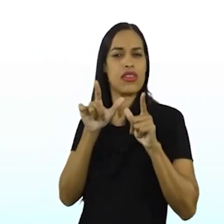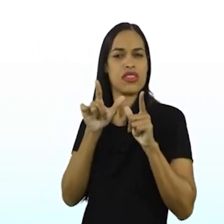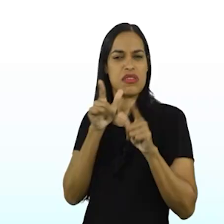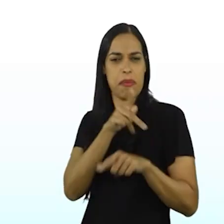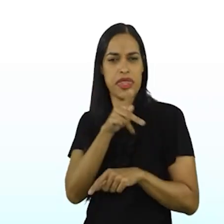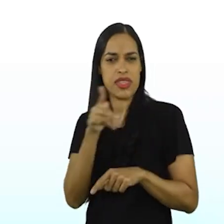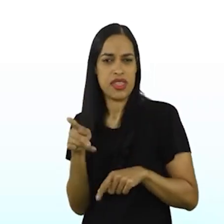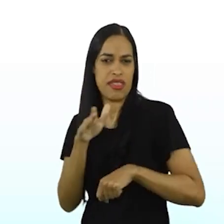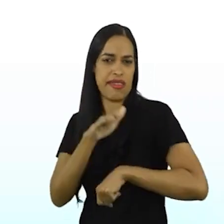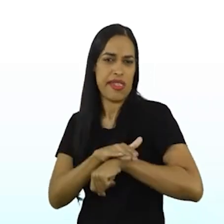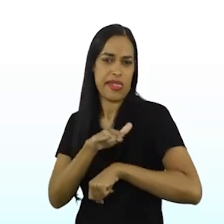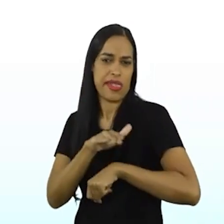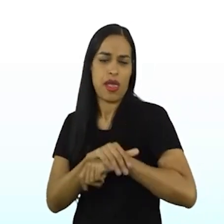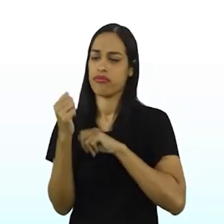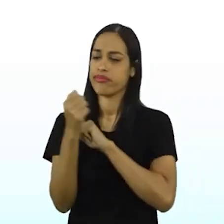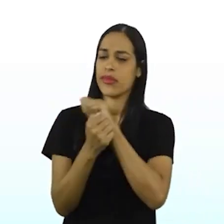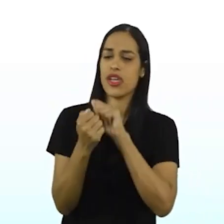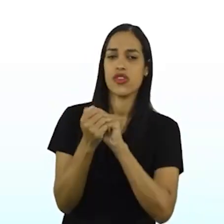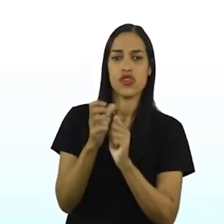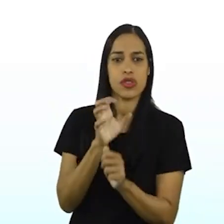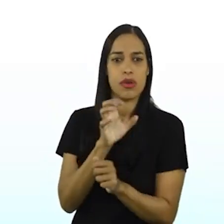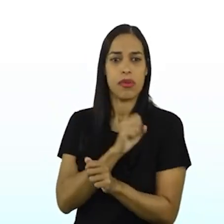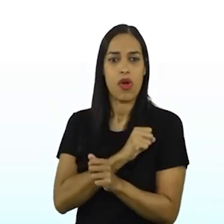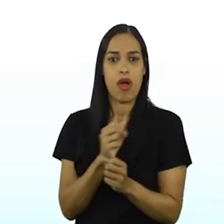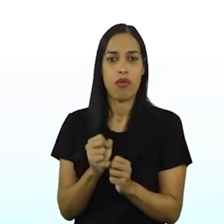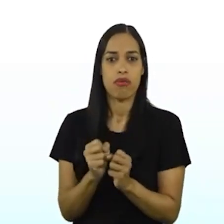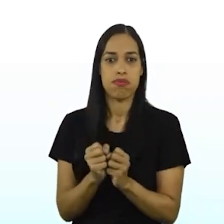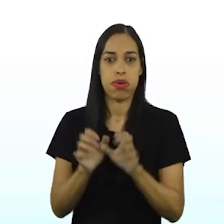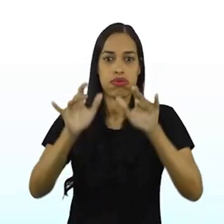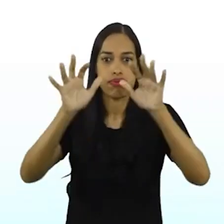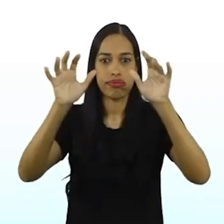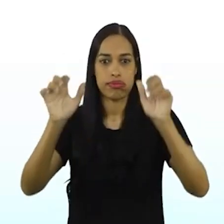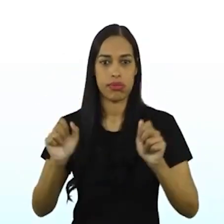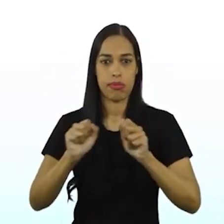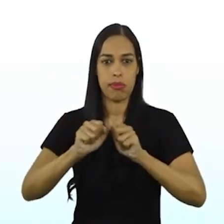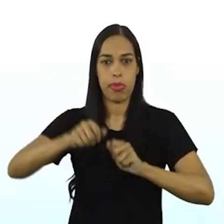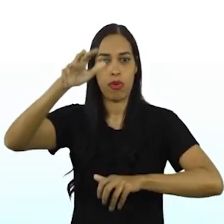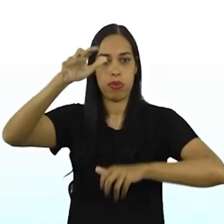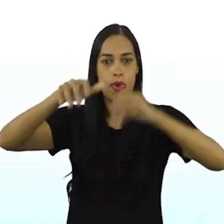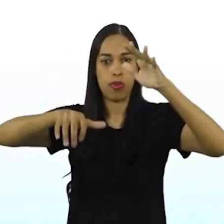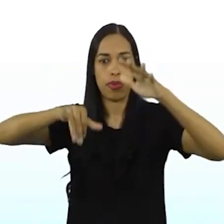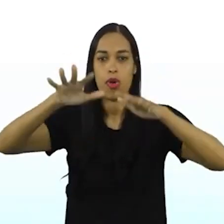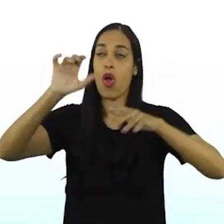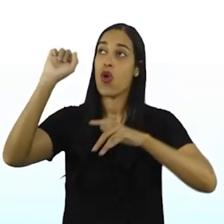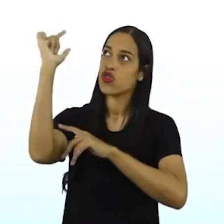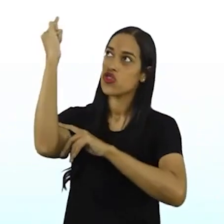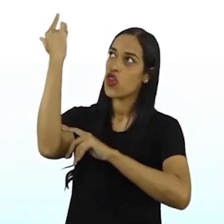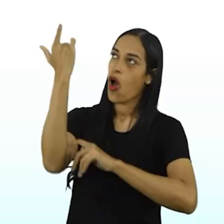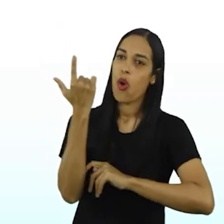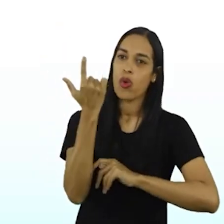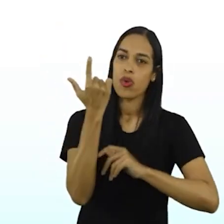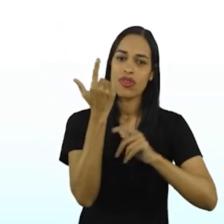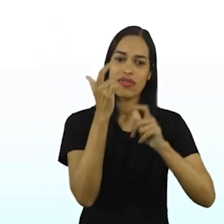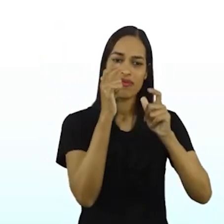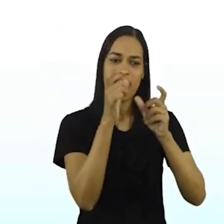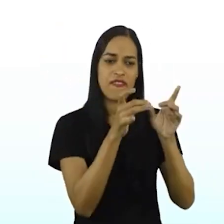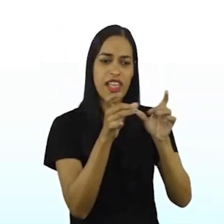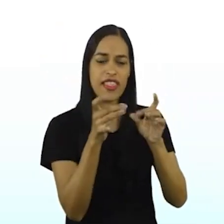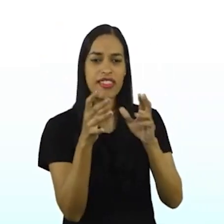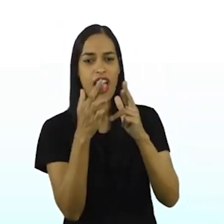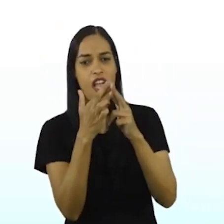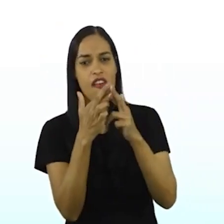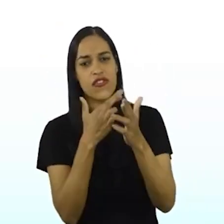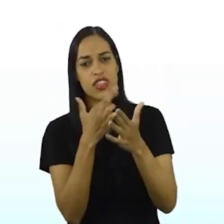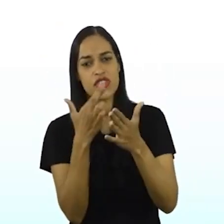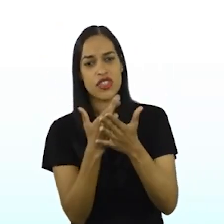beijos de amor, em dentes, pernas, bandeiras, Bomba e Brigitte Bardot. O sol nas bancas de revista, ó. O sol nas